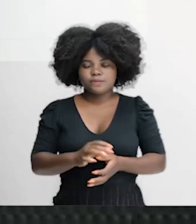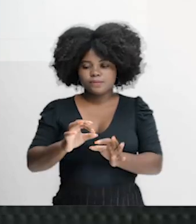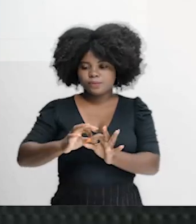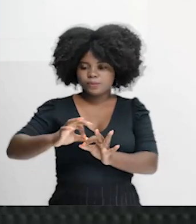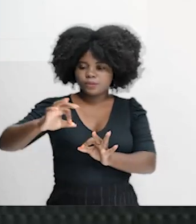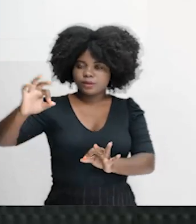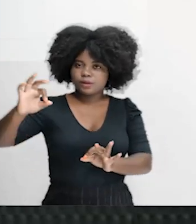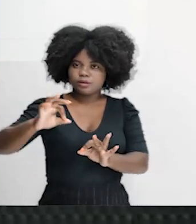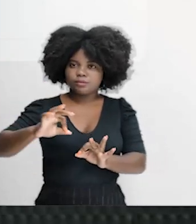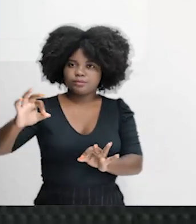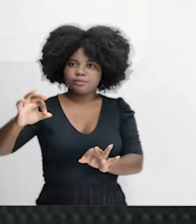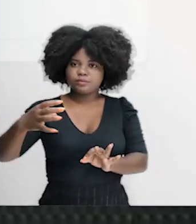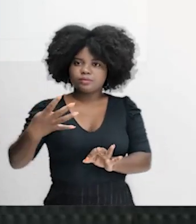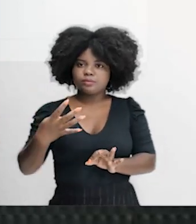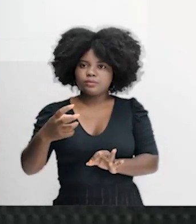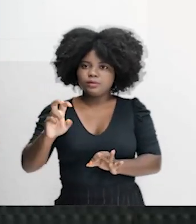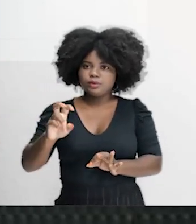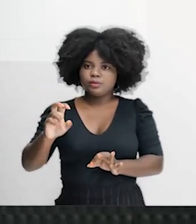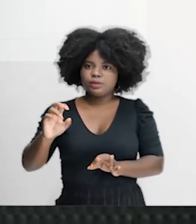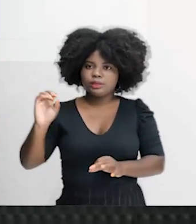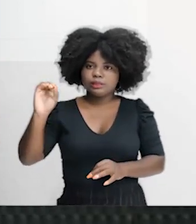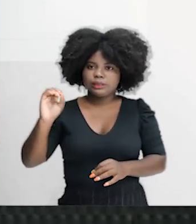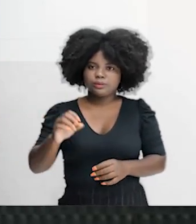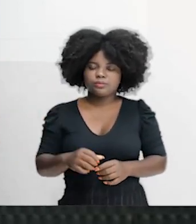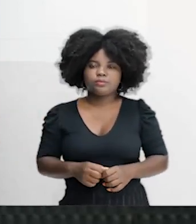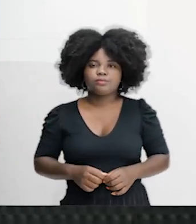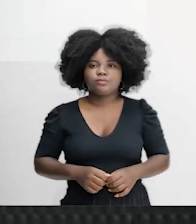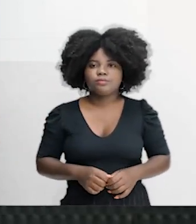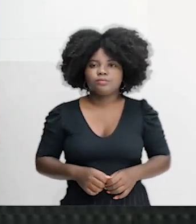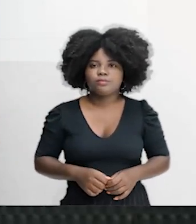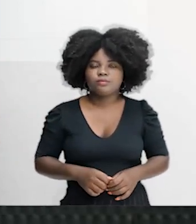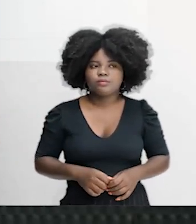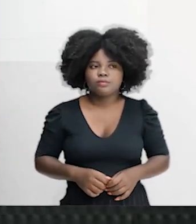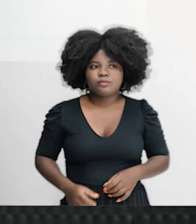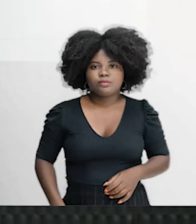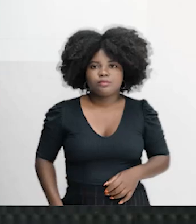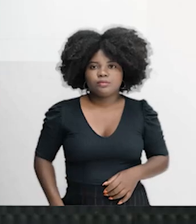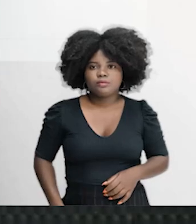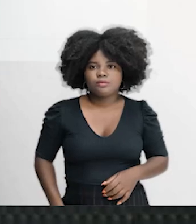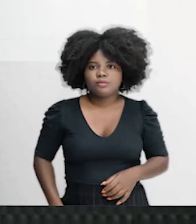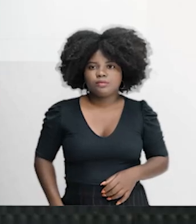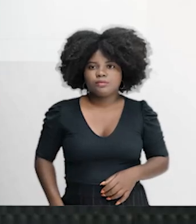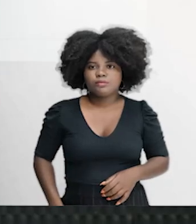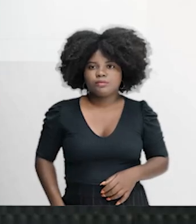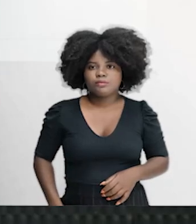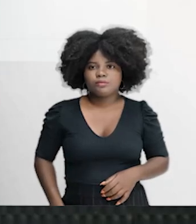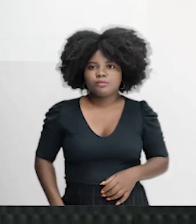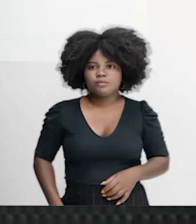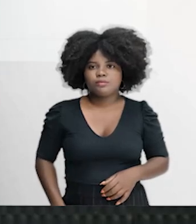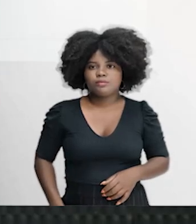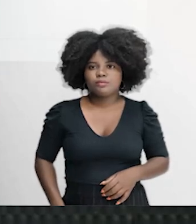aqui, ele mede 45 graus. Tá? Mede 45 graus.